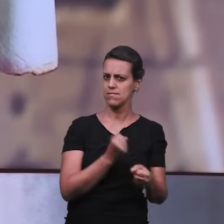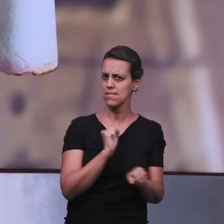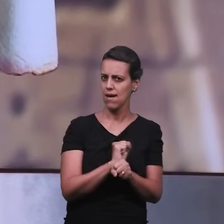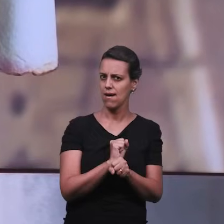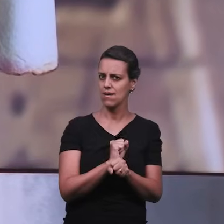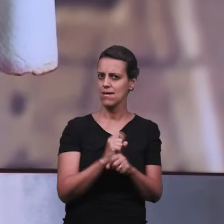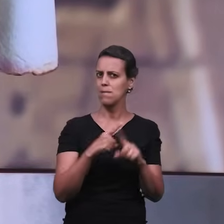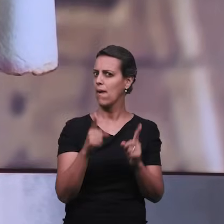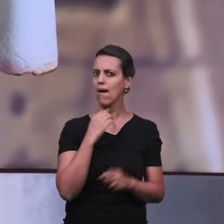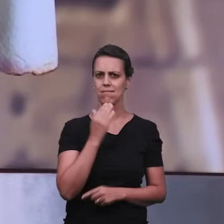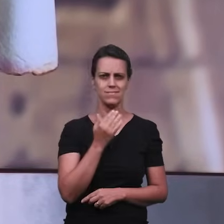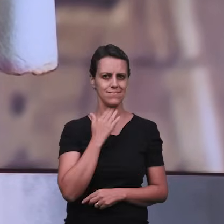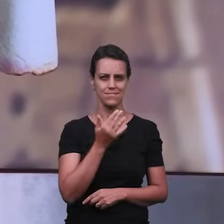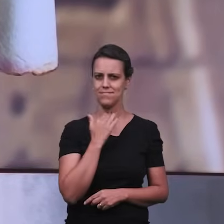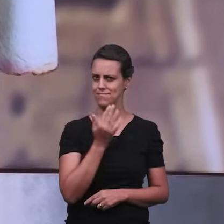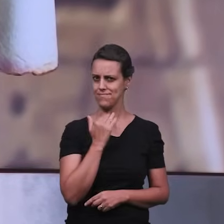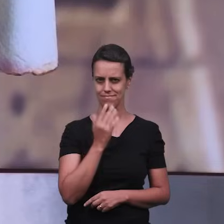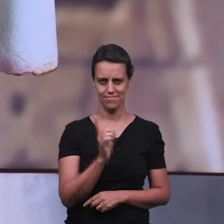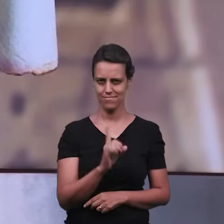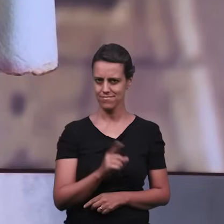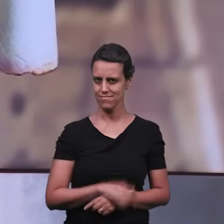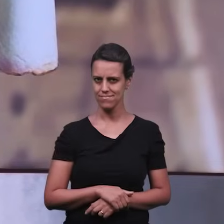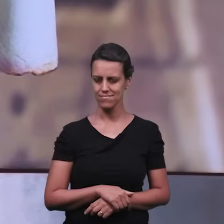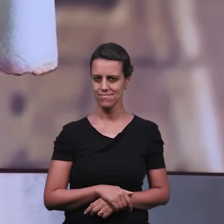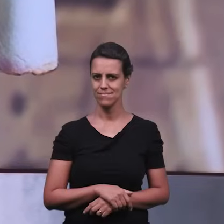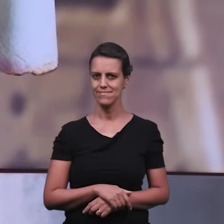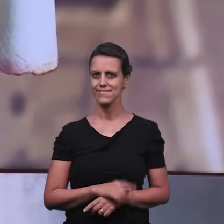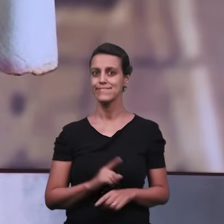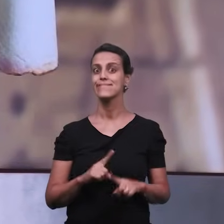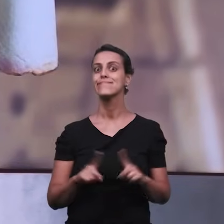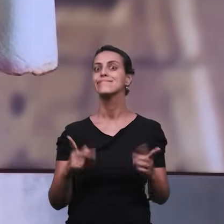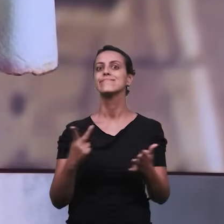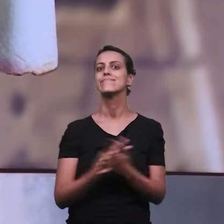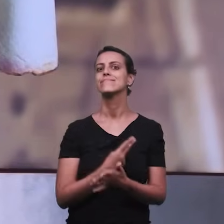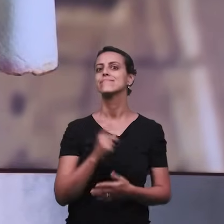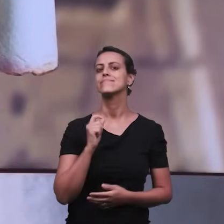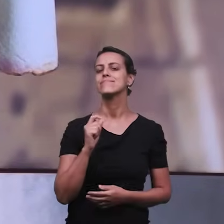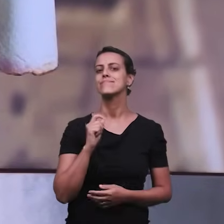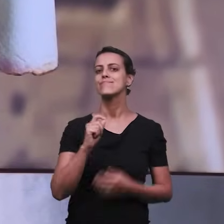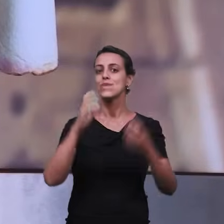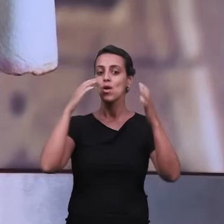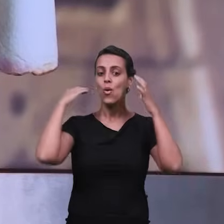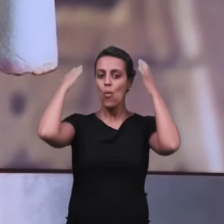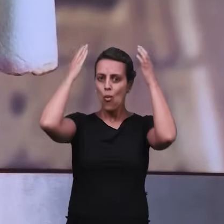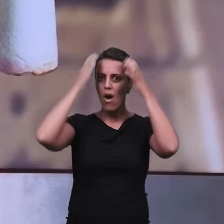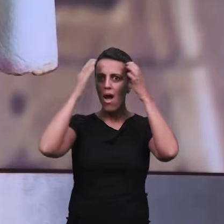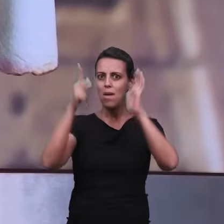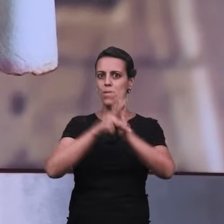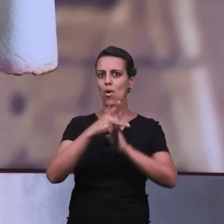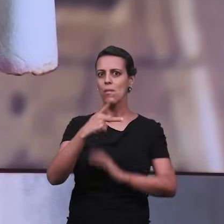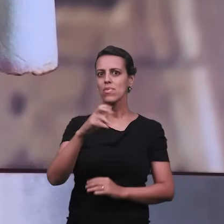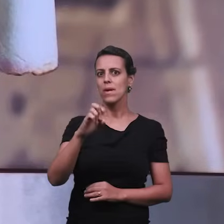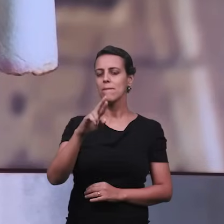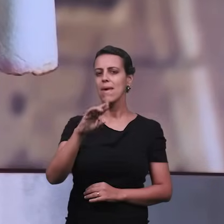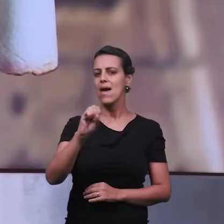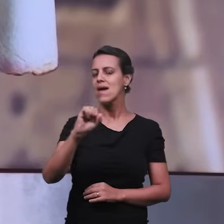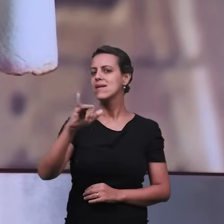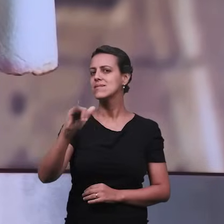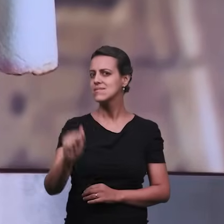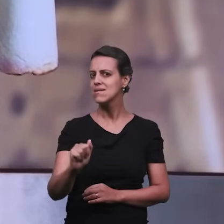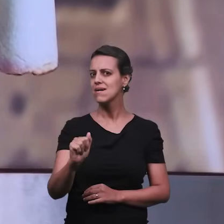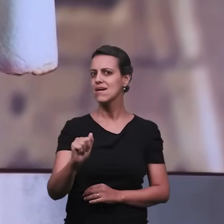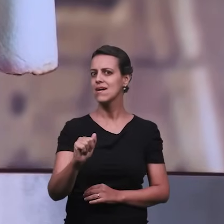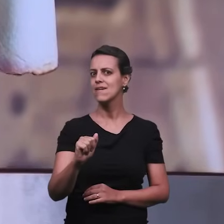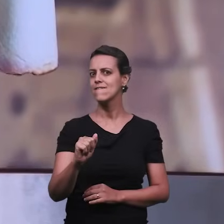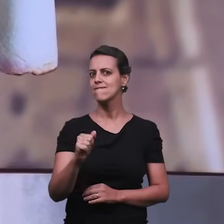Então fizeram com que o novo rei da Pérsia fizesse uma lei para impedir